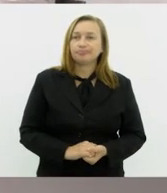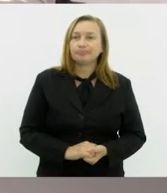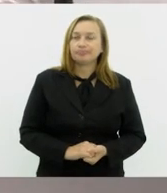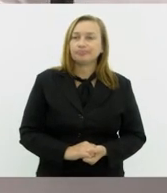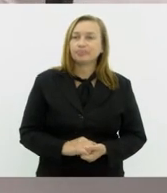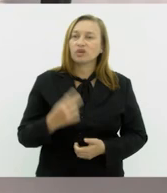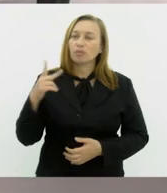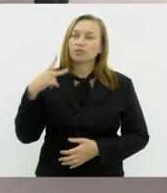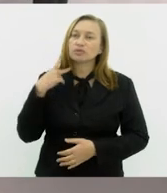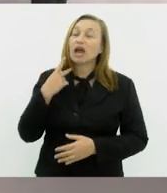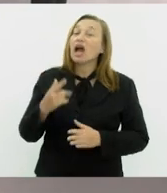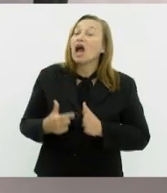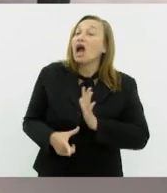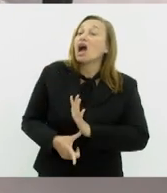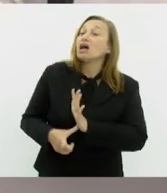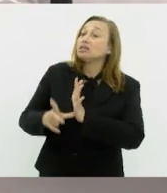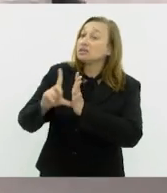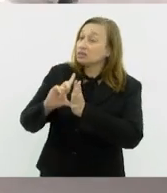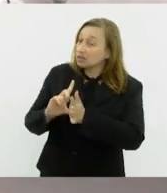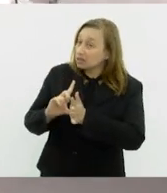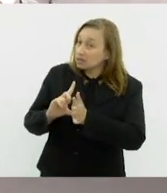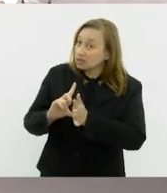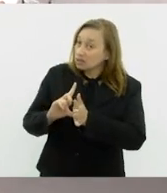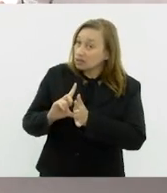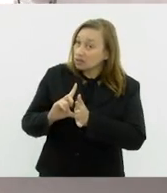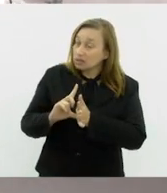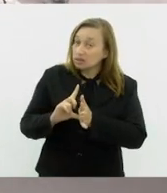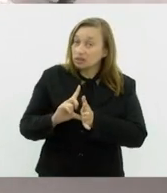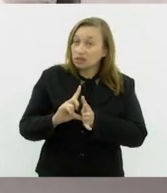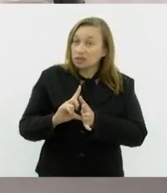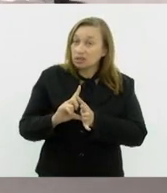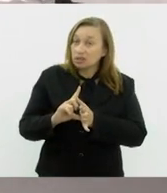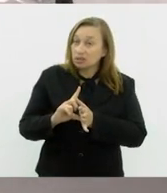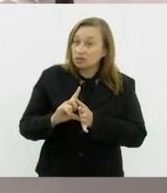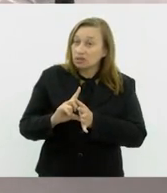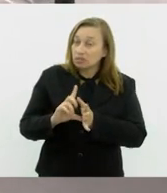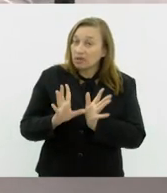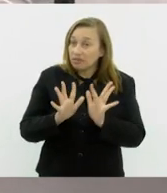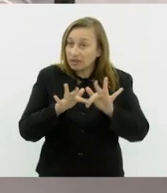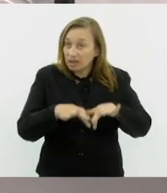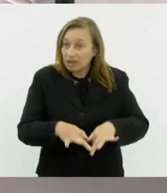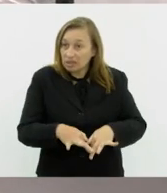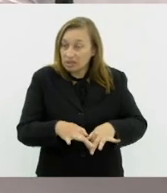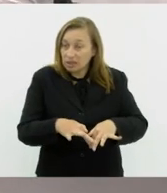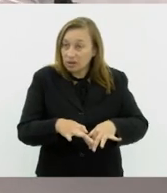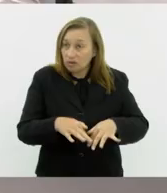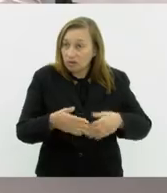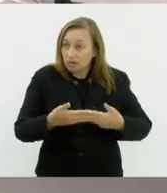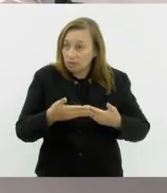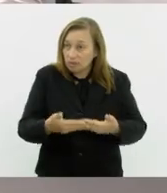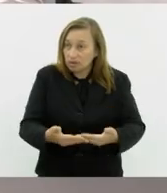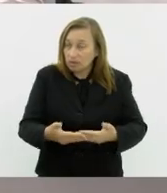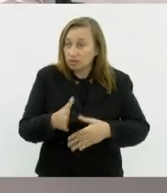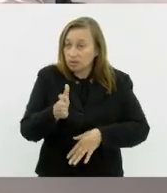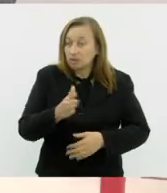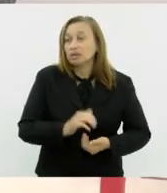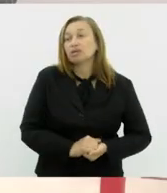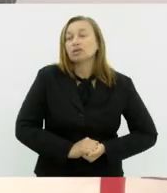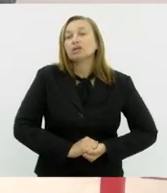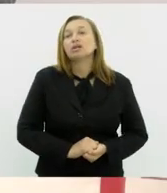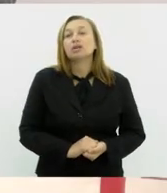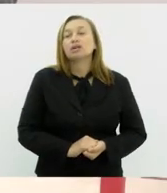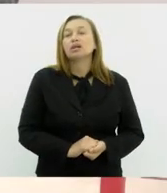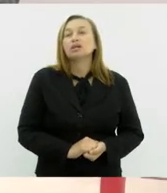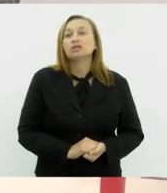Procurador, antes da gente... a gente vai partir agora para conclusão e encaminhamento. Vamos partir agora para conclusão e